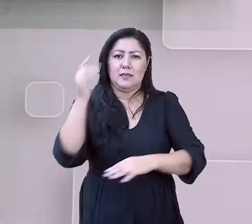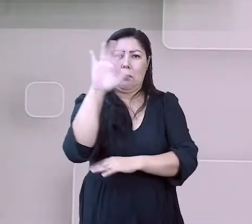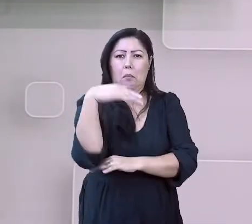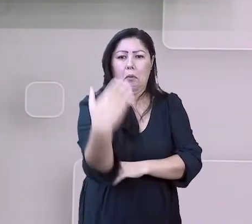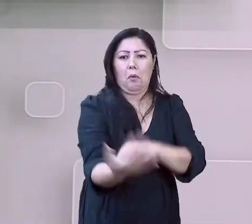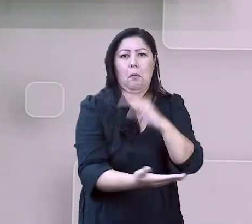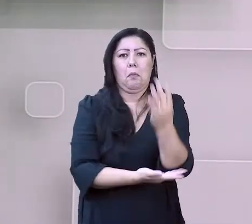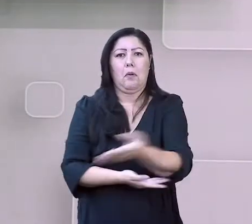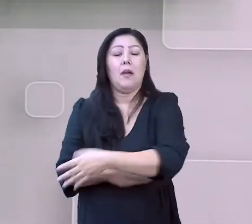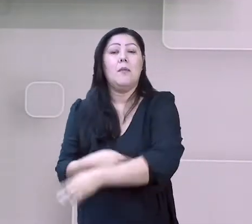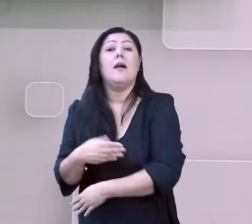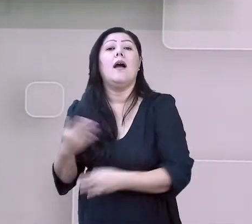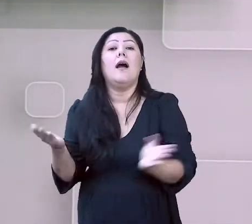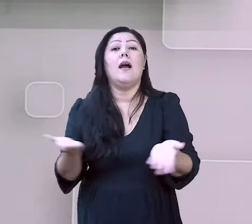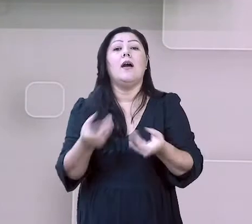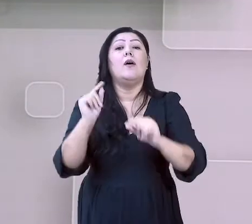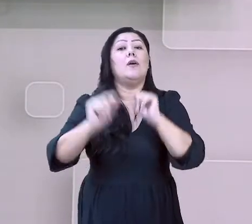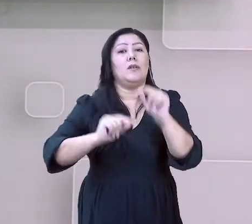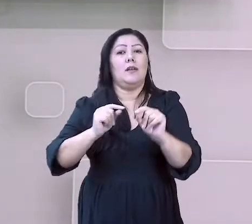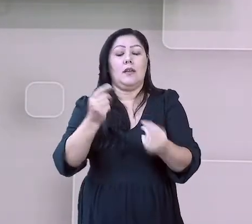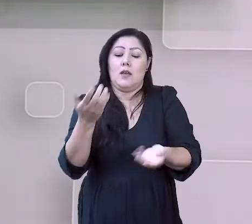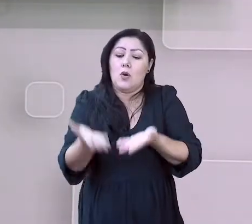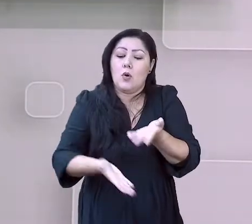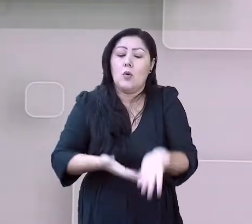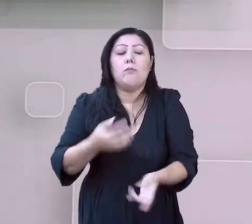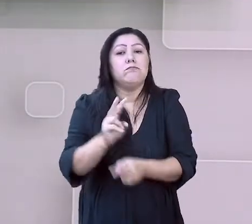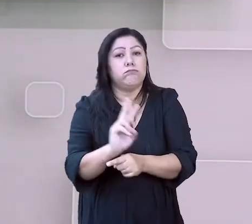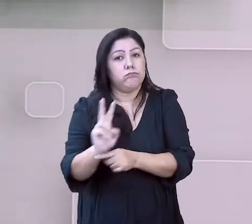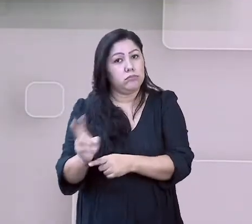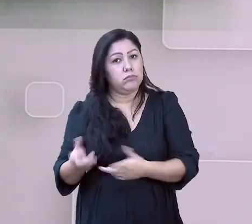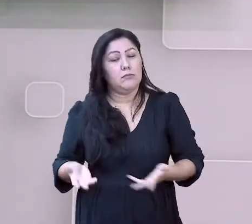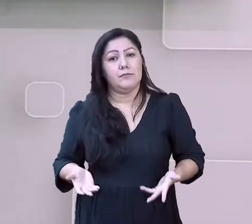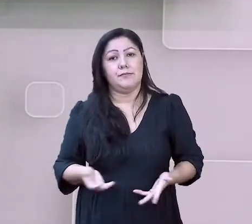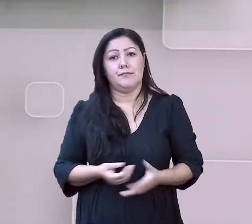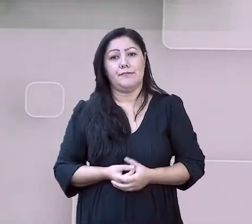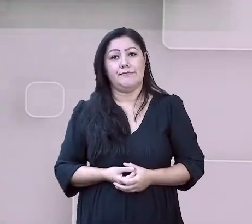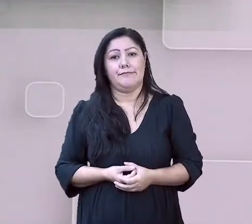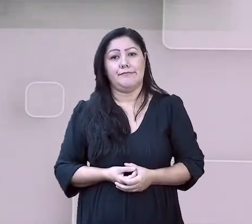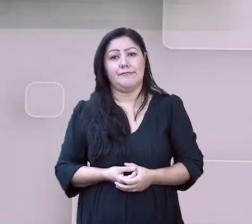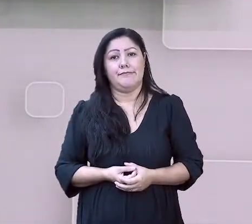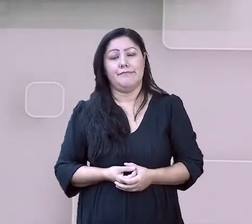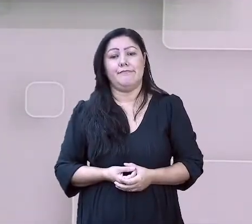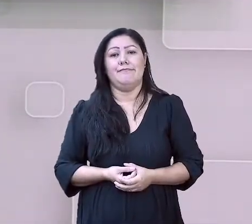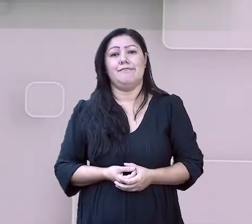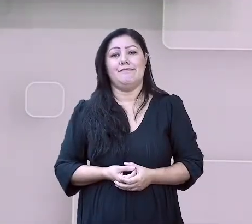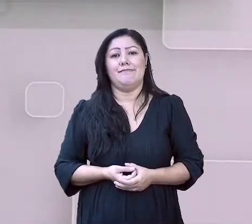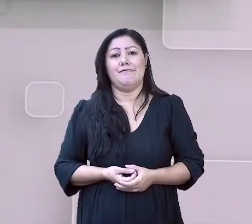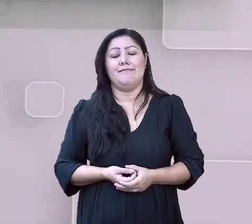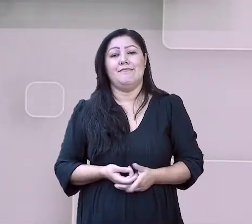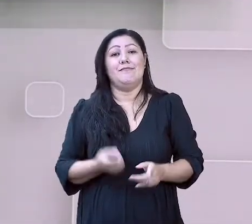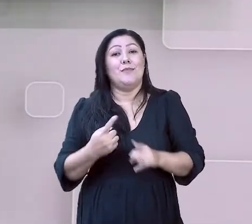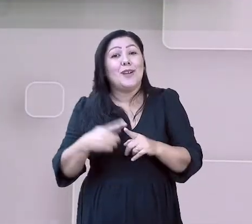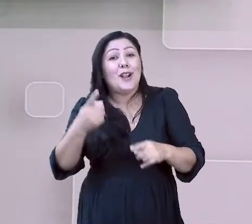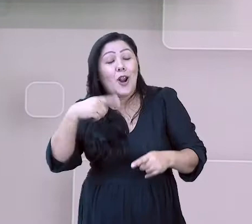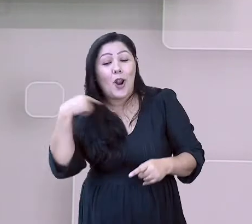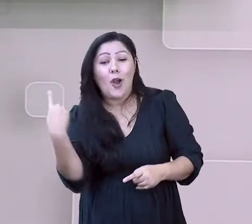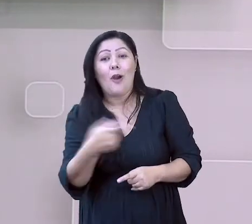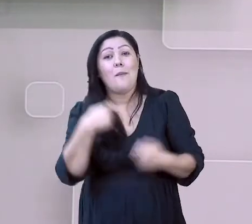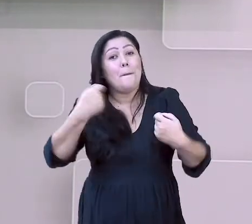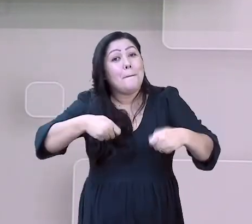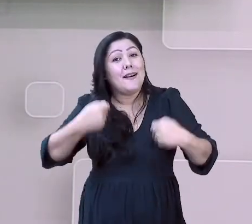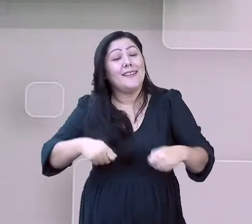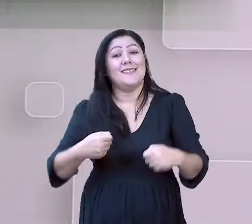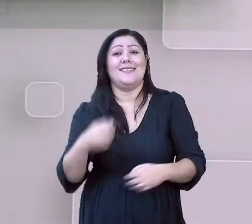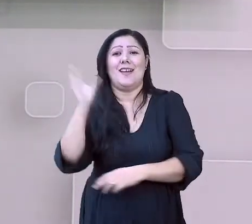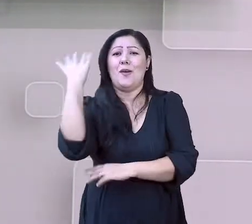devastou, agora nós vamos o quê? Cuidar daquilo que ficou ali. Até porque nós precisamos. Muitos